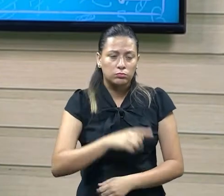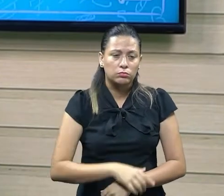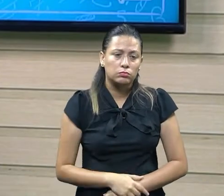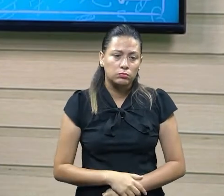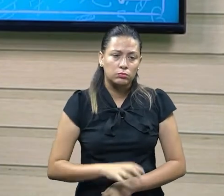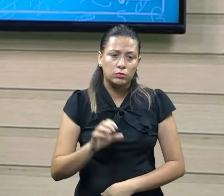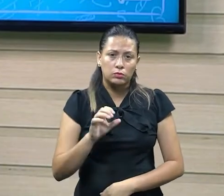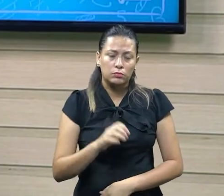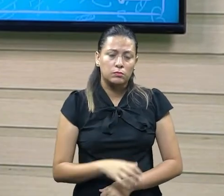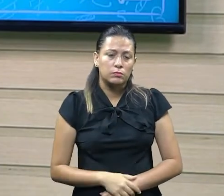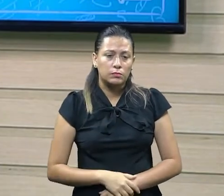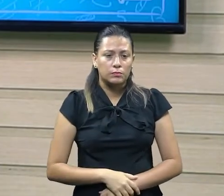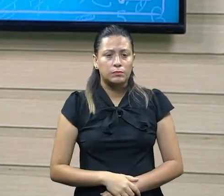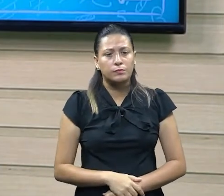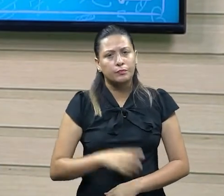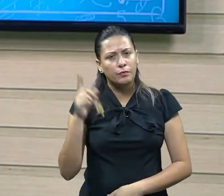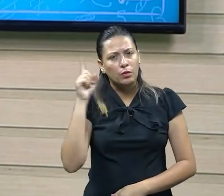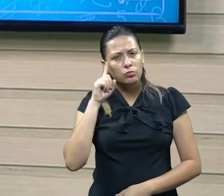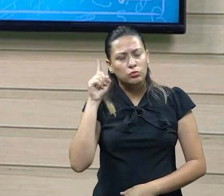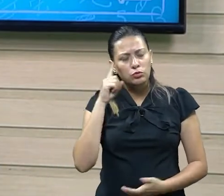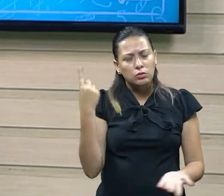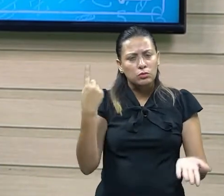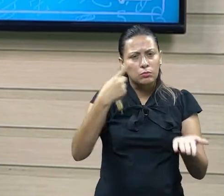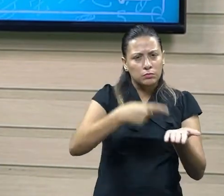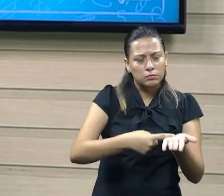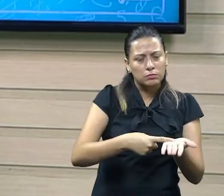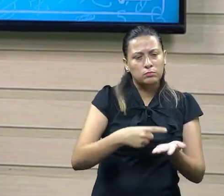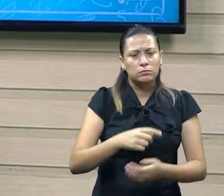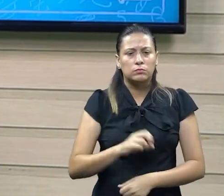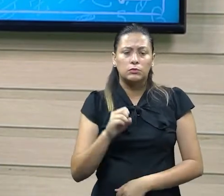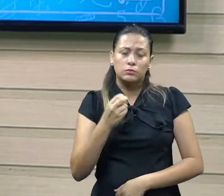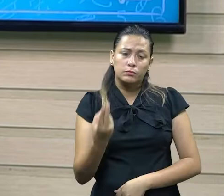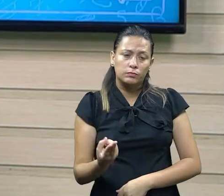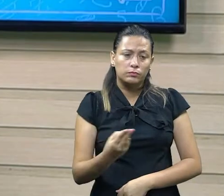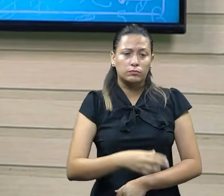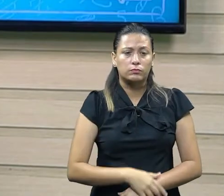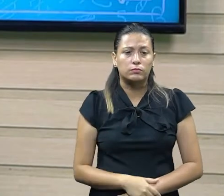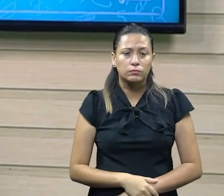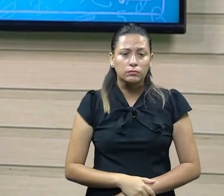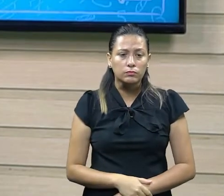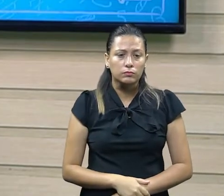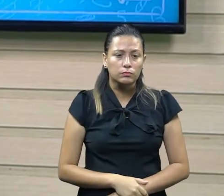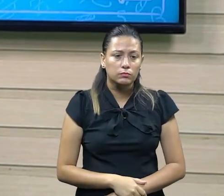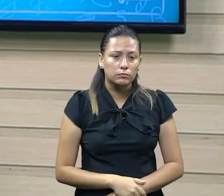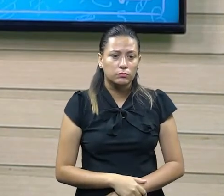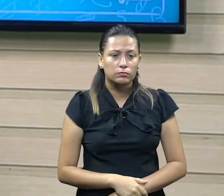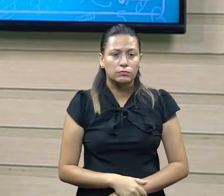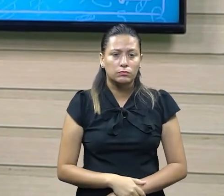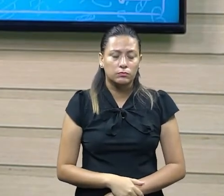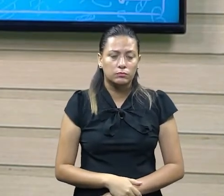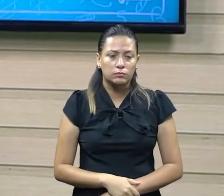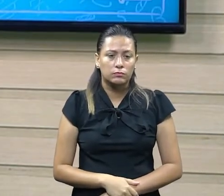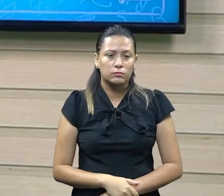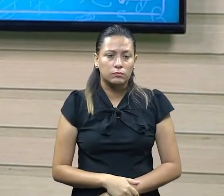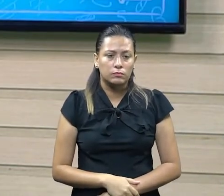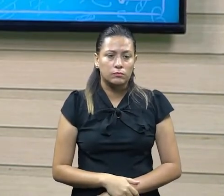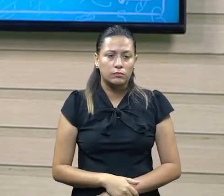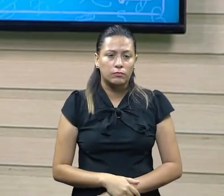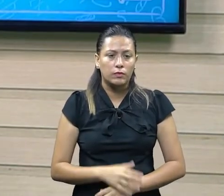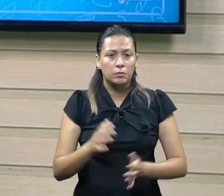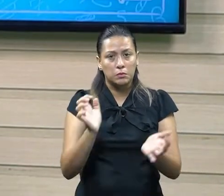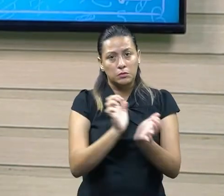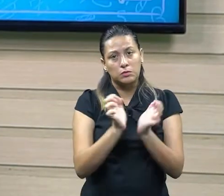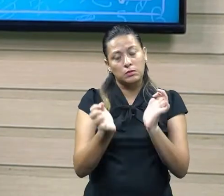periódica ou simplesmente fazer essa inspeção de rotina por todos